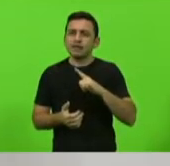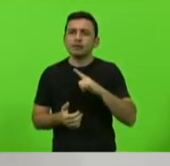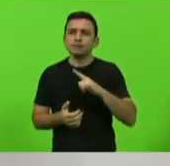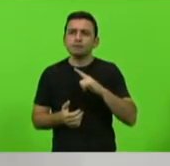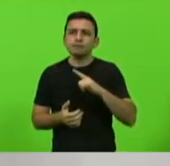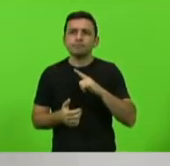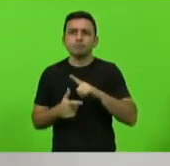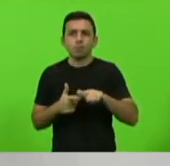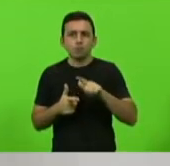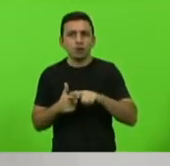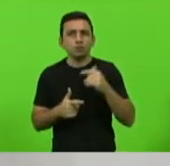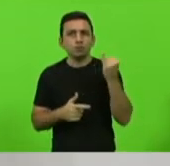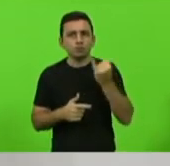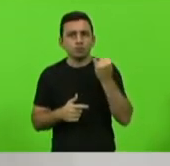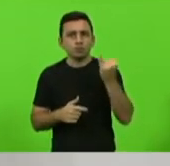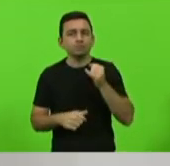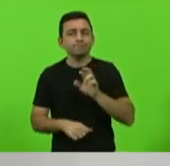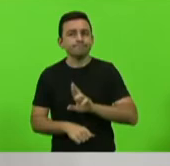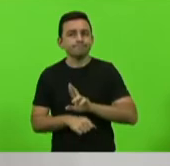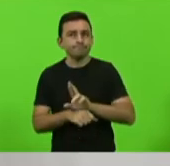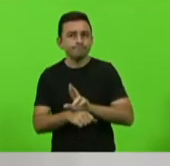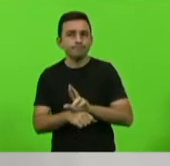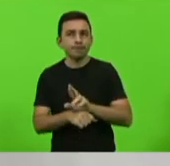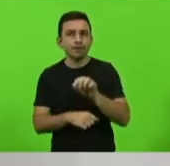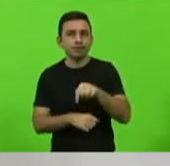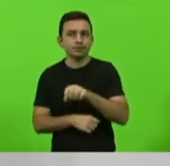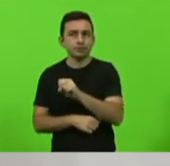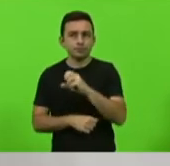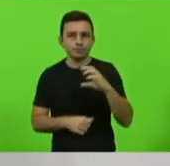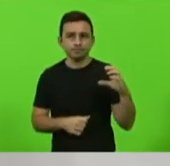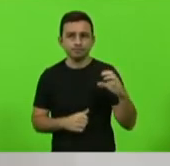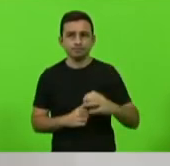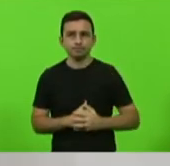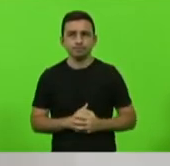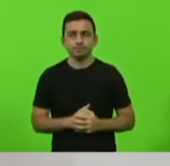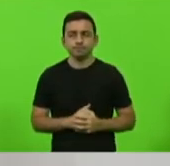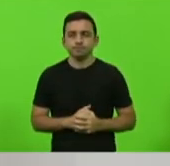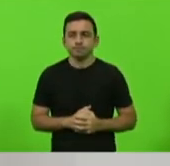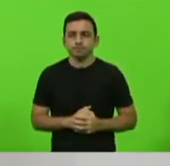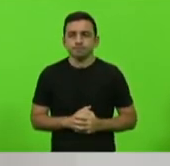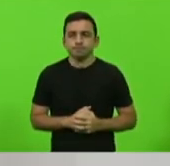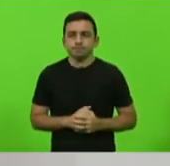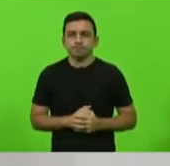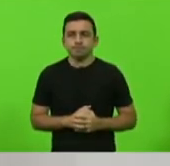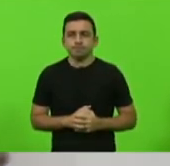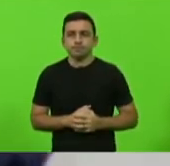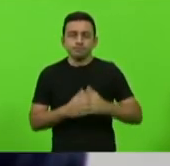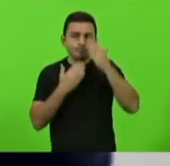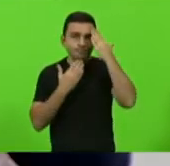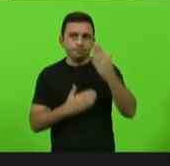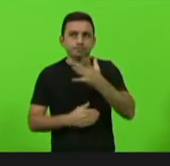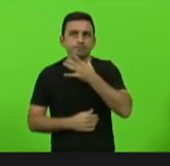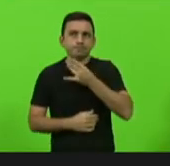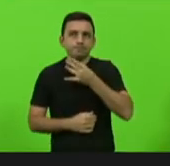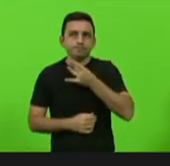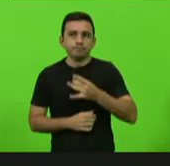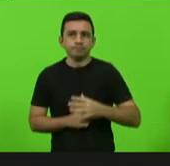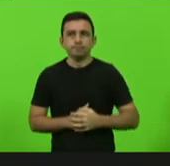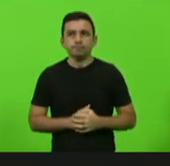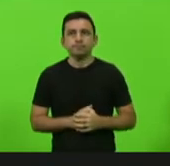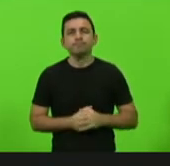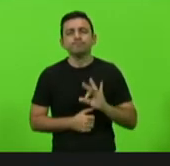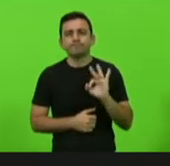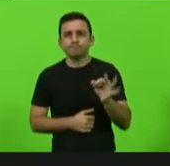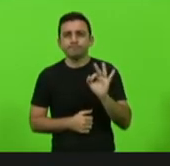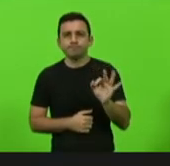e pelo que representa para o nosso estado. Obrigado, senhor presidente. Obrigado, deputado Maurício Kudillac. Vossa Excelência tem razão. Eu estou